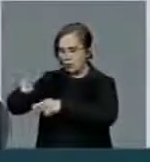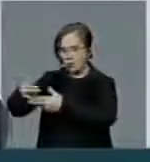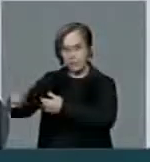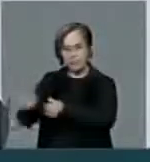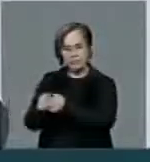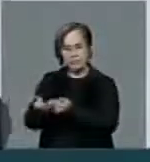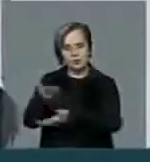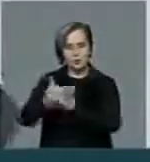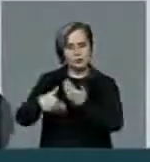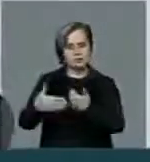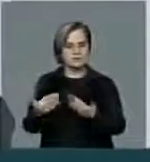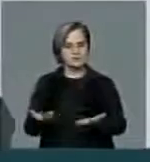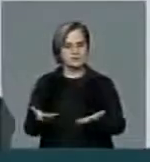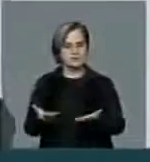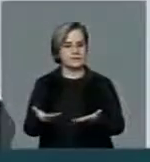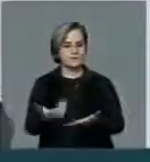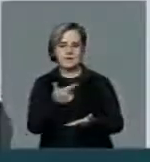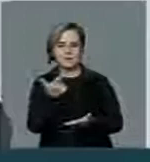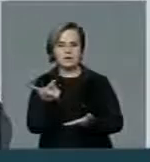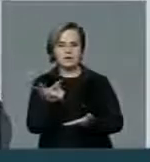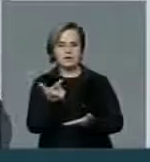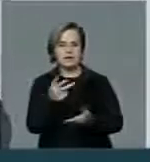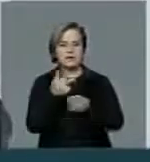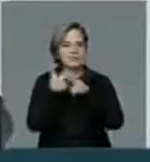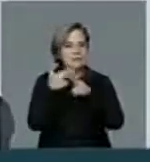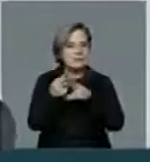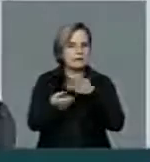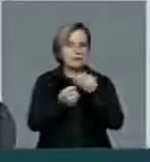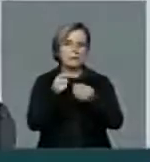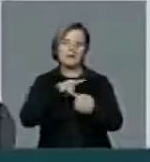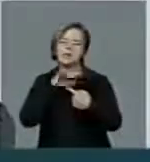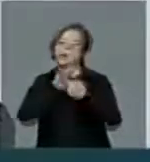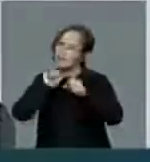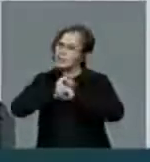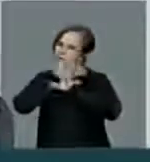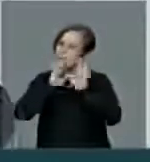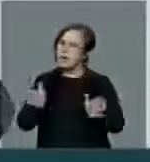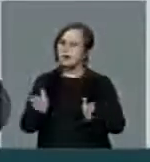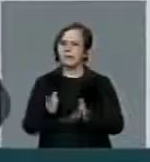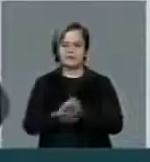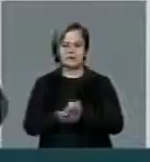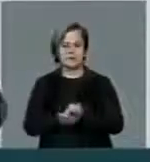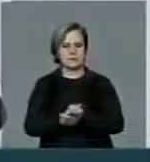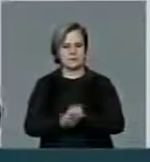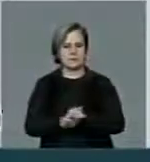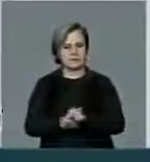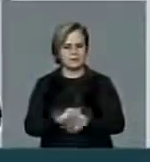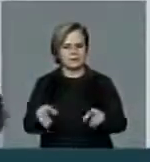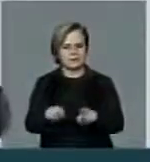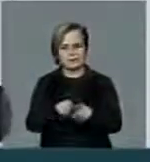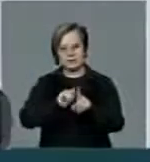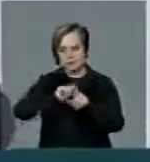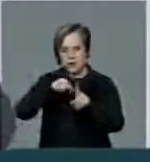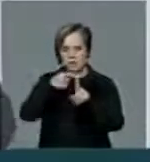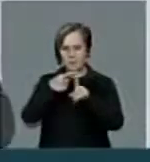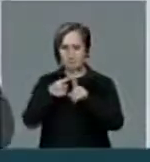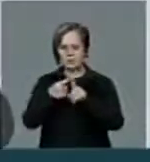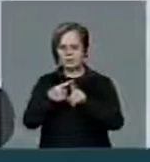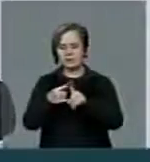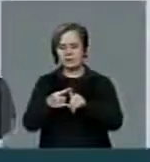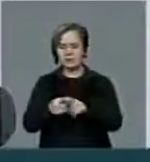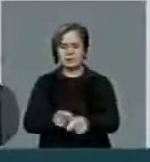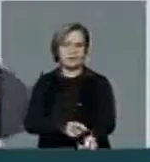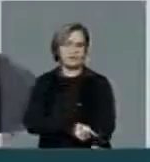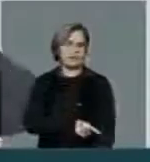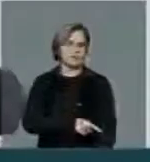produtor. Não tem pegadinha, senhores. É transparente. Tá? Mais do que isso, estresse